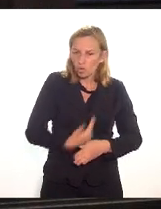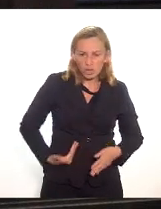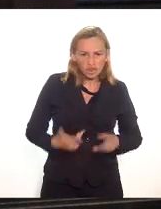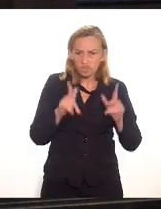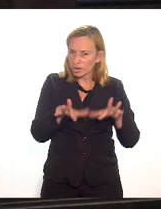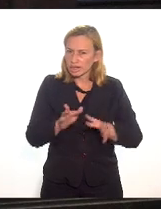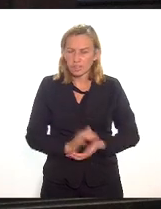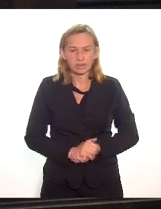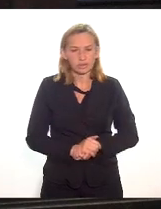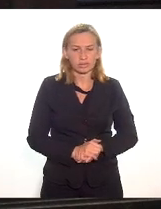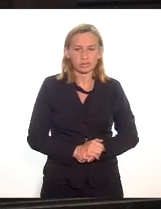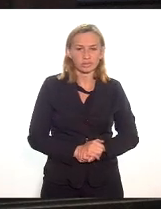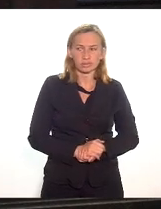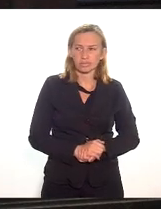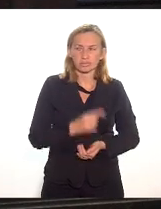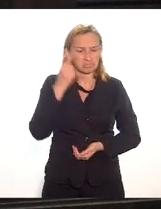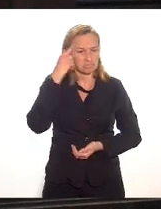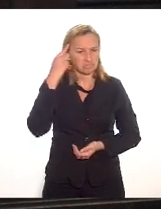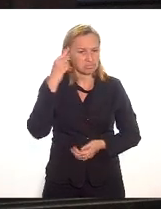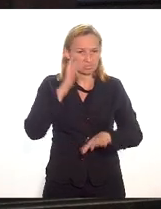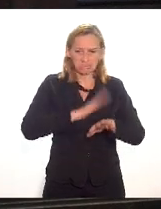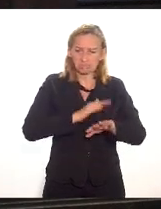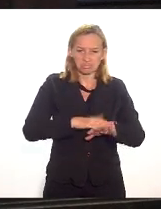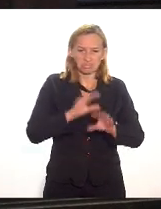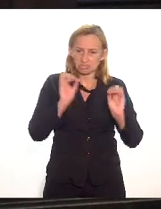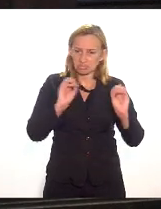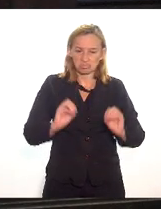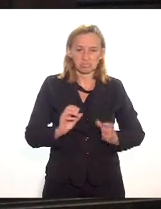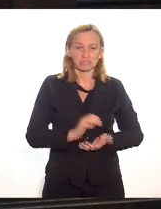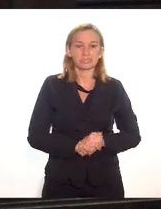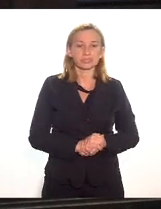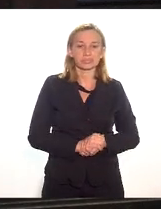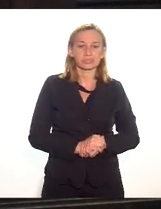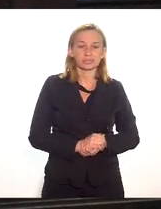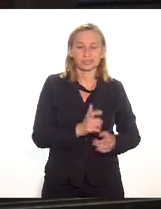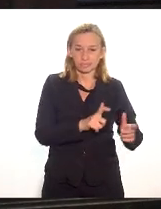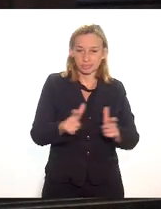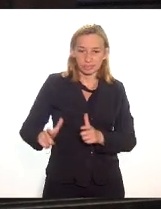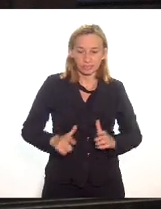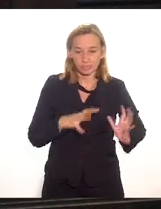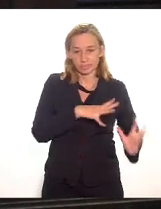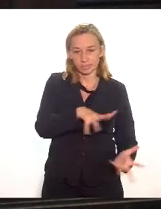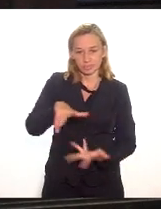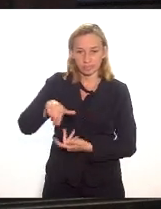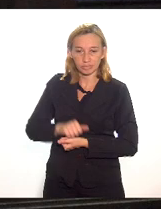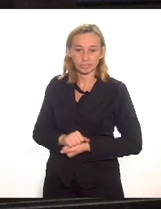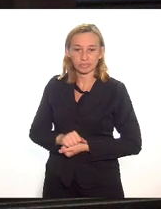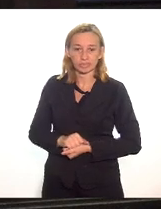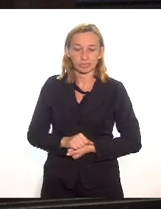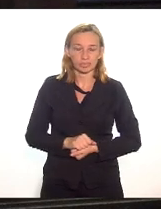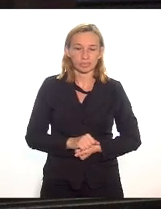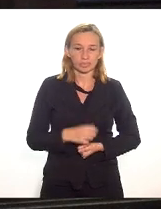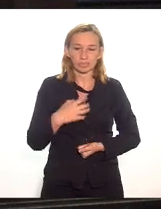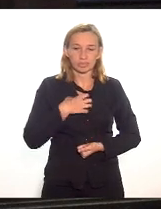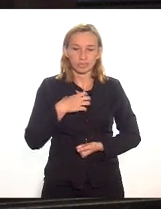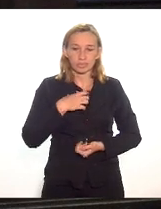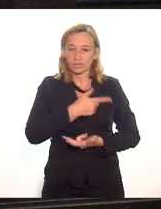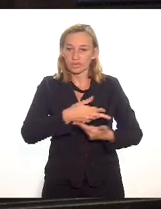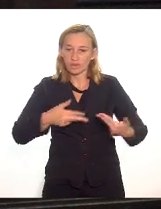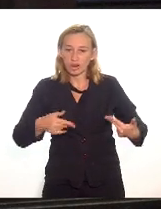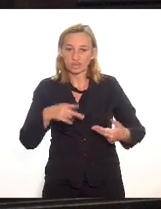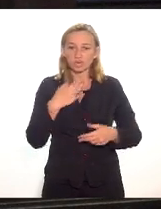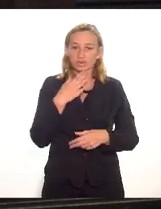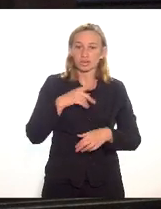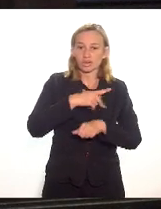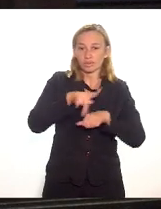diferentes, com perspectivas ideológicas diferentes, em várias cidades do mundo, eu cito Paris, eu cito Berlim, eu cito Buenos